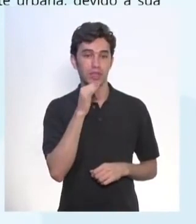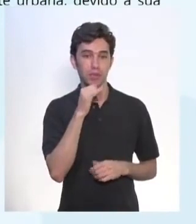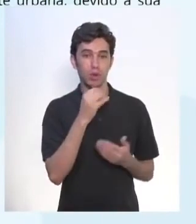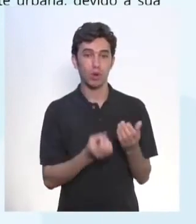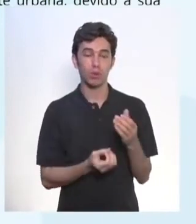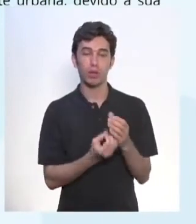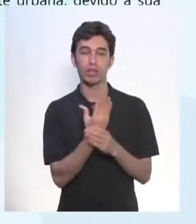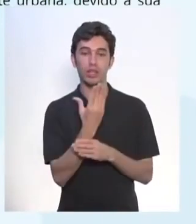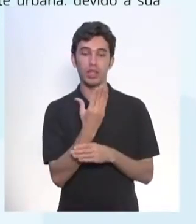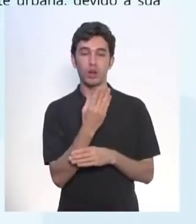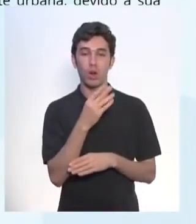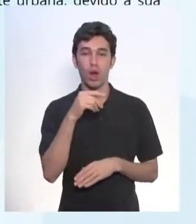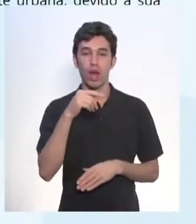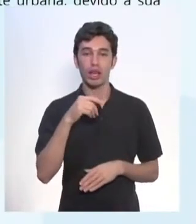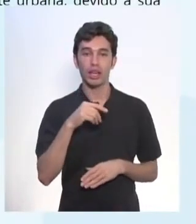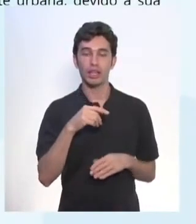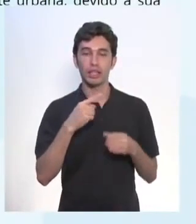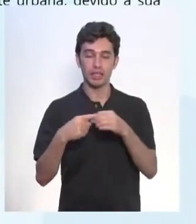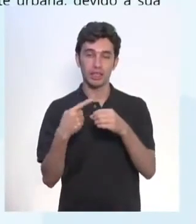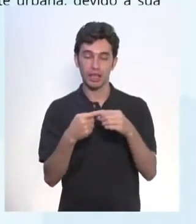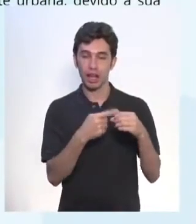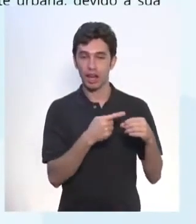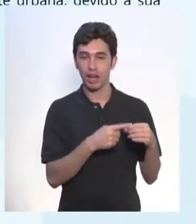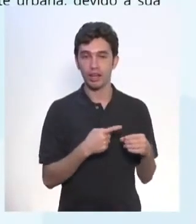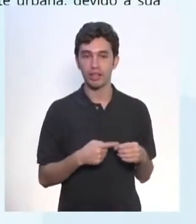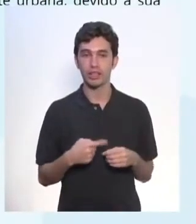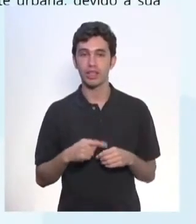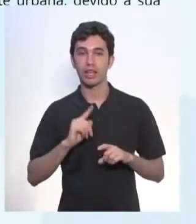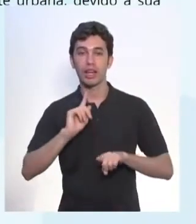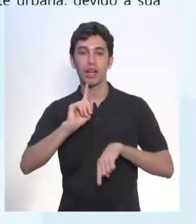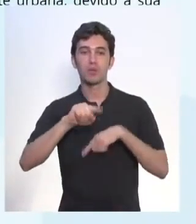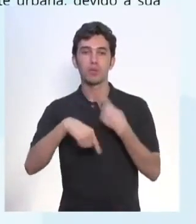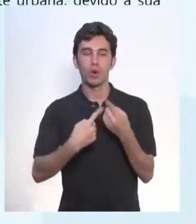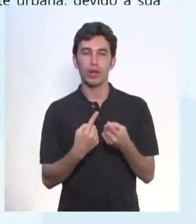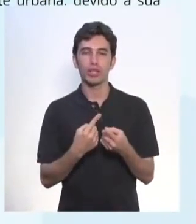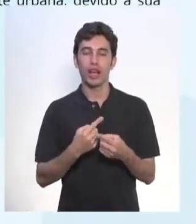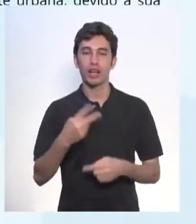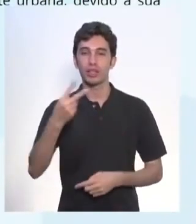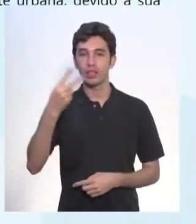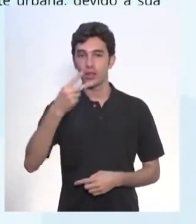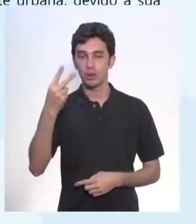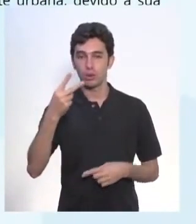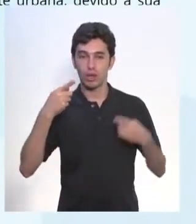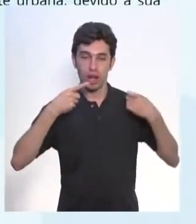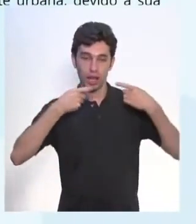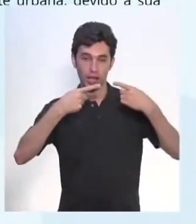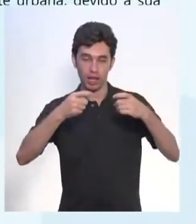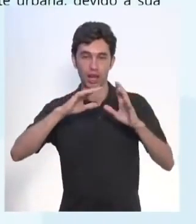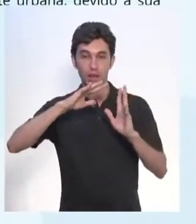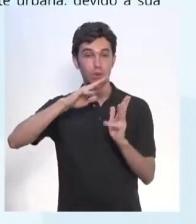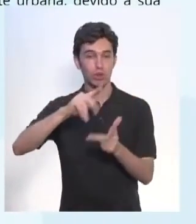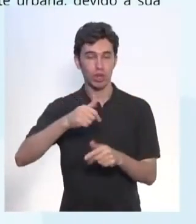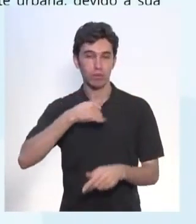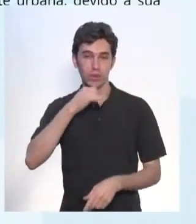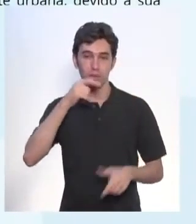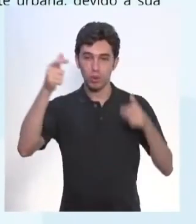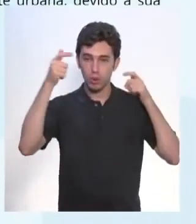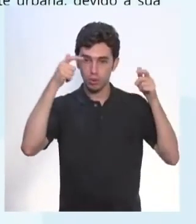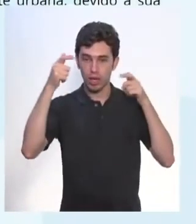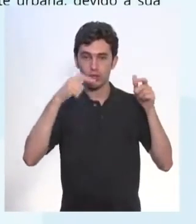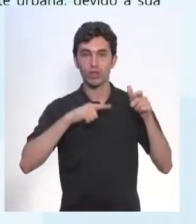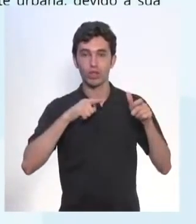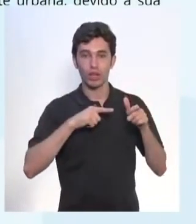surgindo com grande força em muitas cidades logo após a Segunda Guerra Mundial, né? Lá no México, nós tivemos o movimento